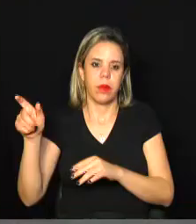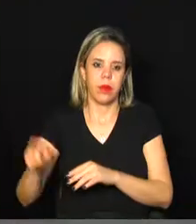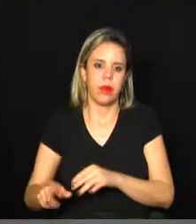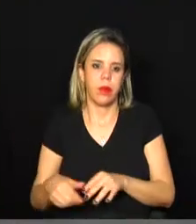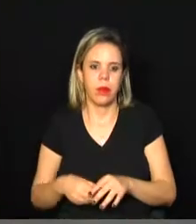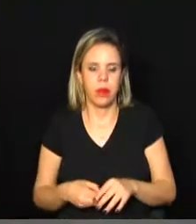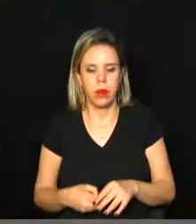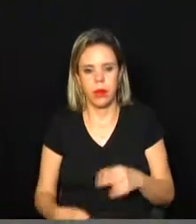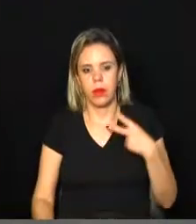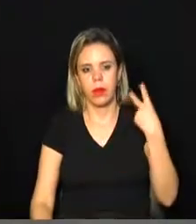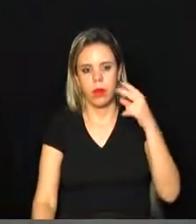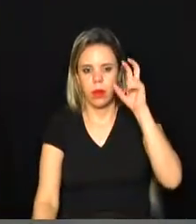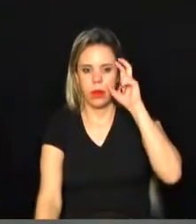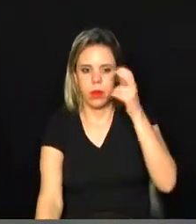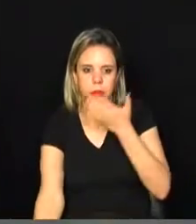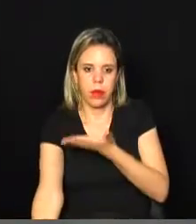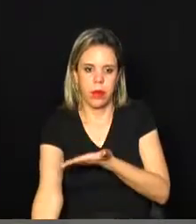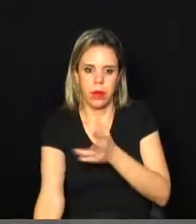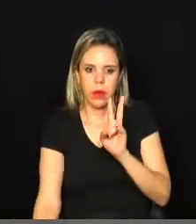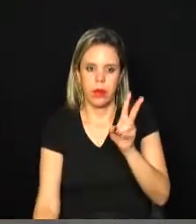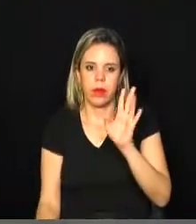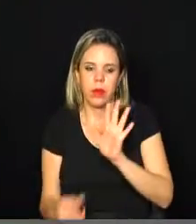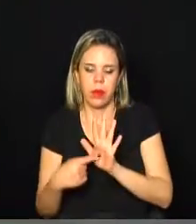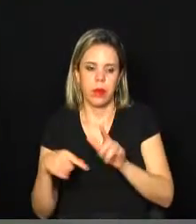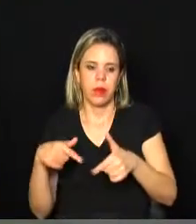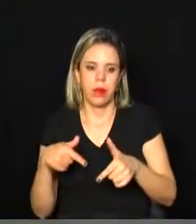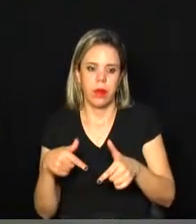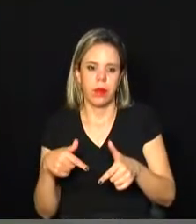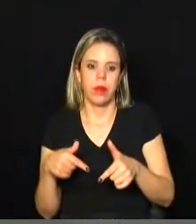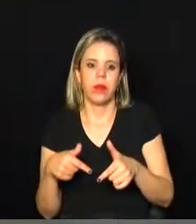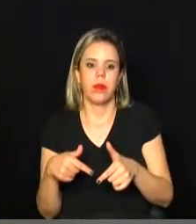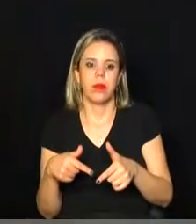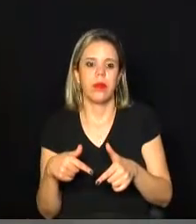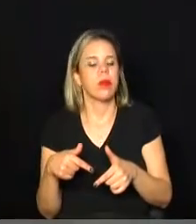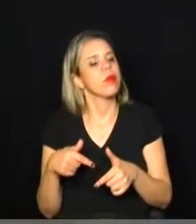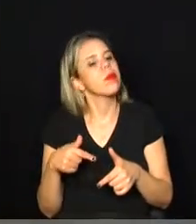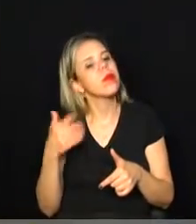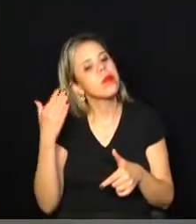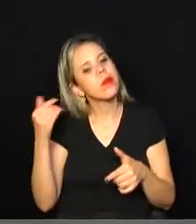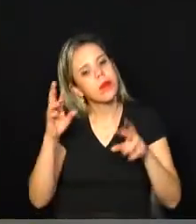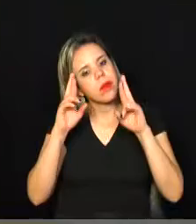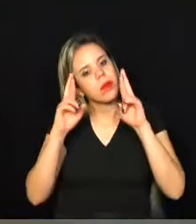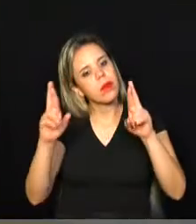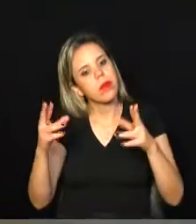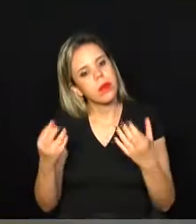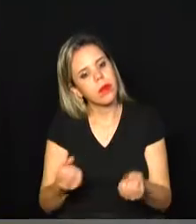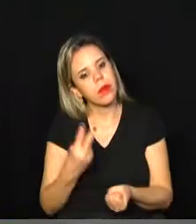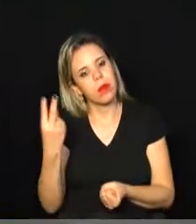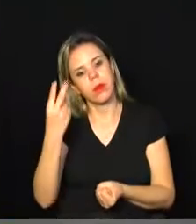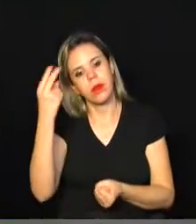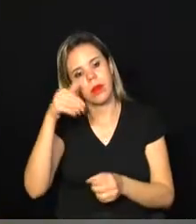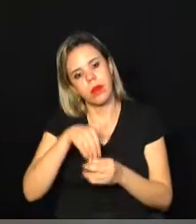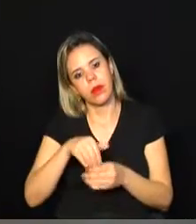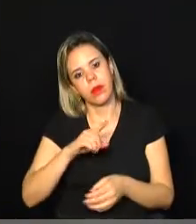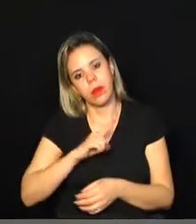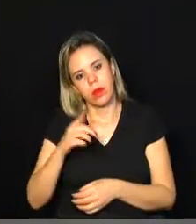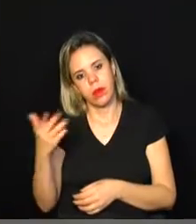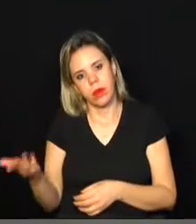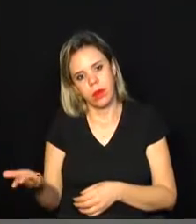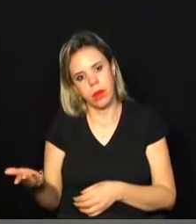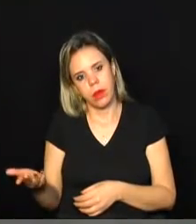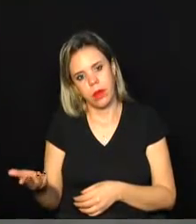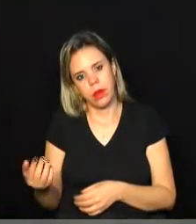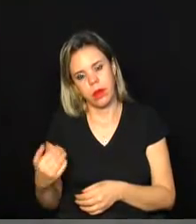igual ao Senhor vereador que sempre mostrou um trabalho popular e um trabalho digno de ser reconhecido com os votos que o senhor teve